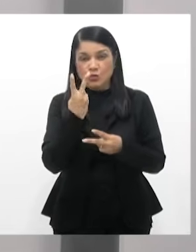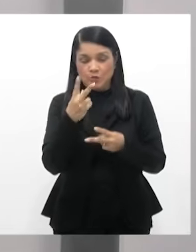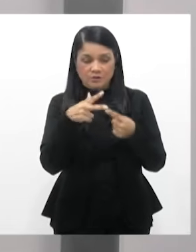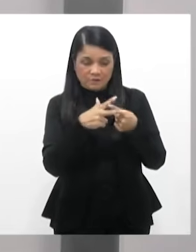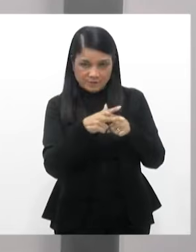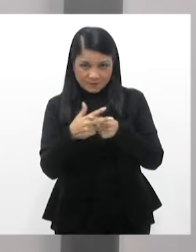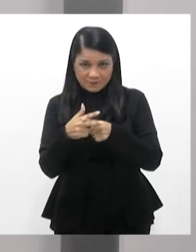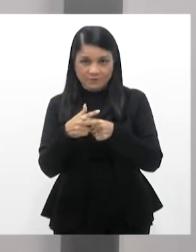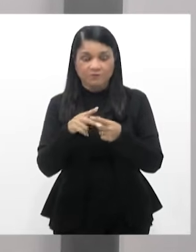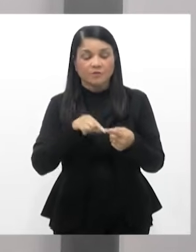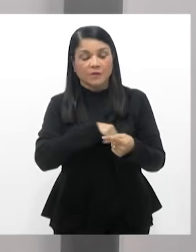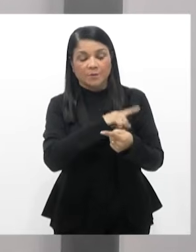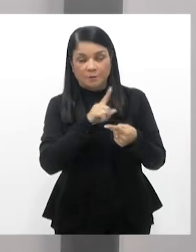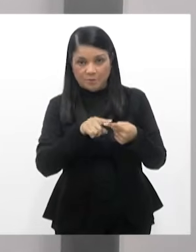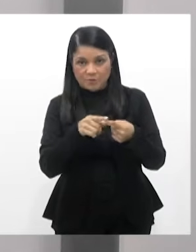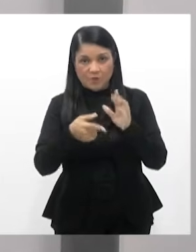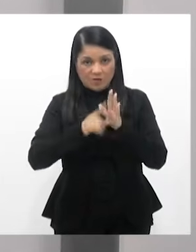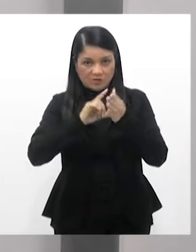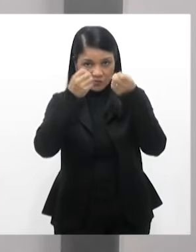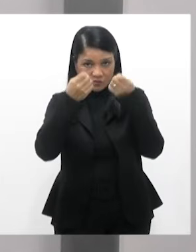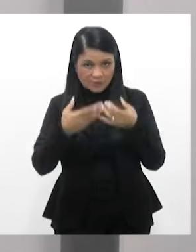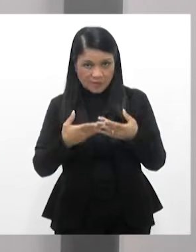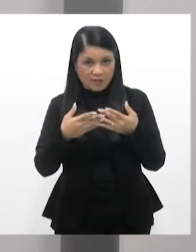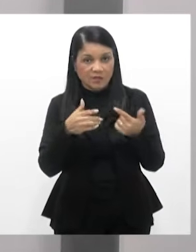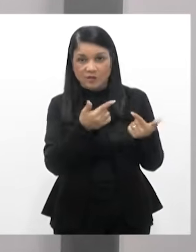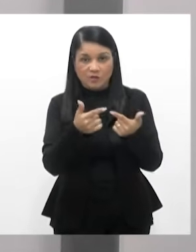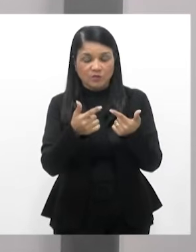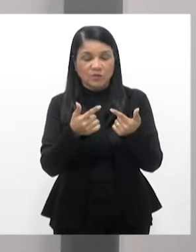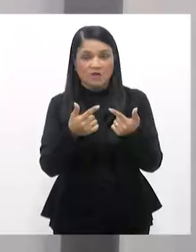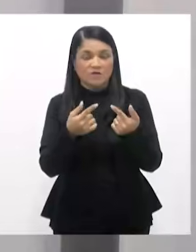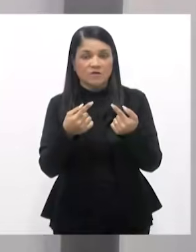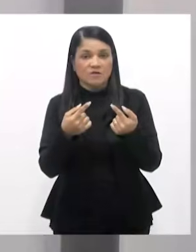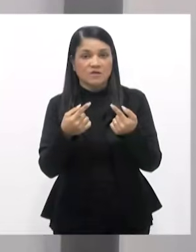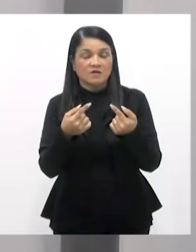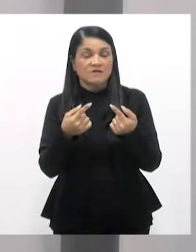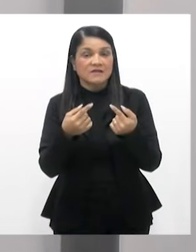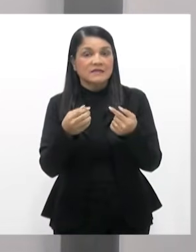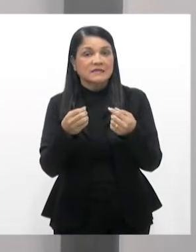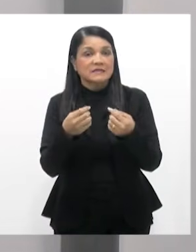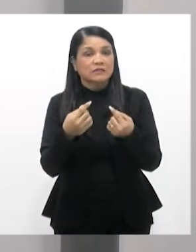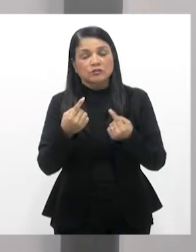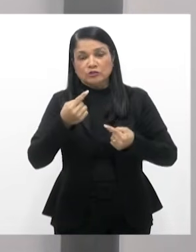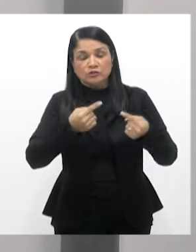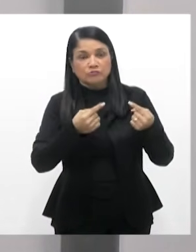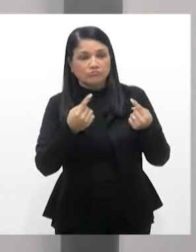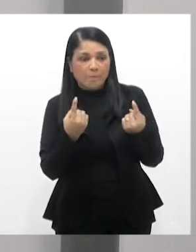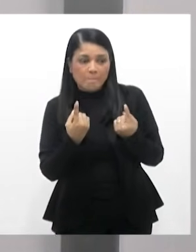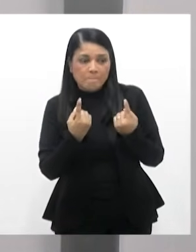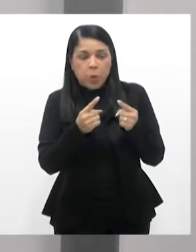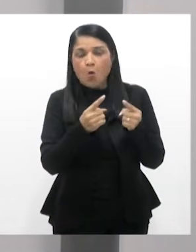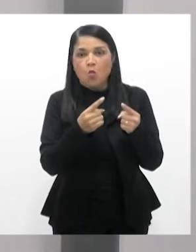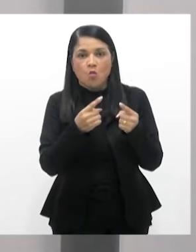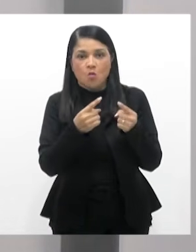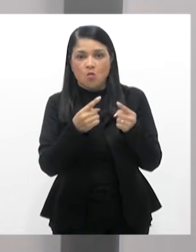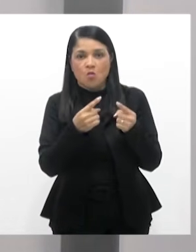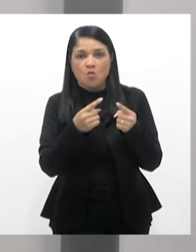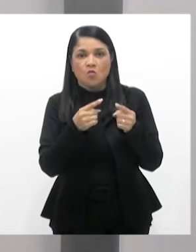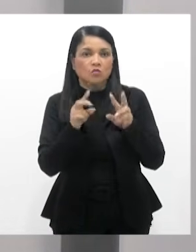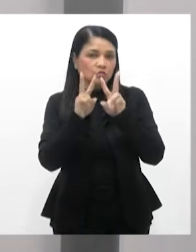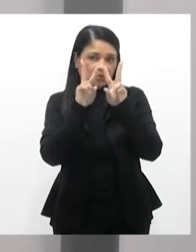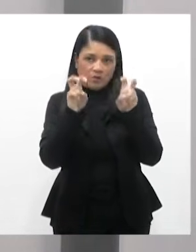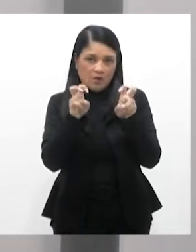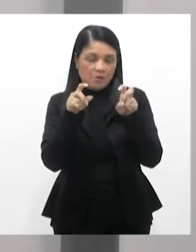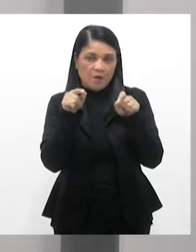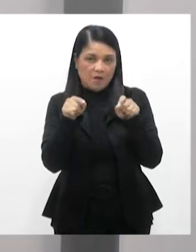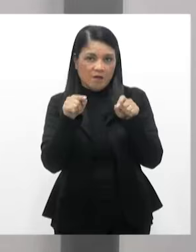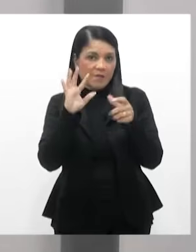Primeiro, como eu disse anteriormente, não houve enfrentamento específico da questão do tema. Não teve